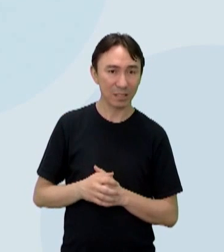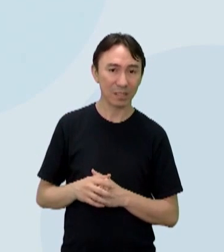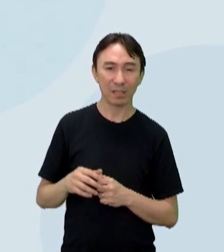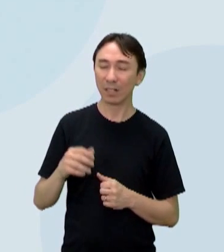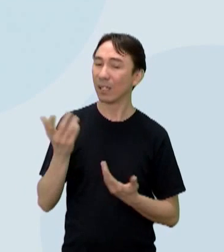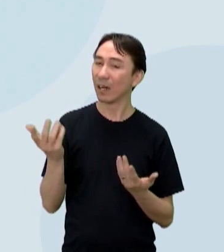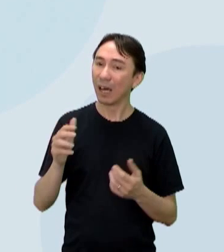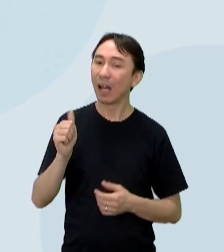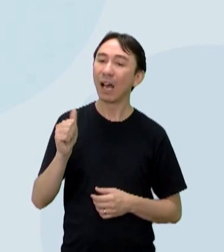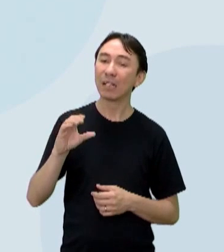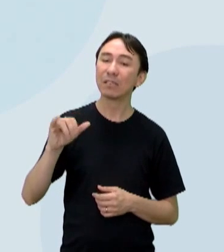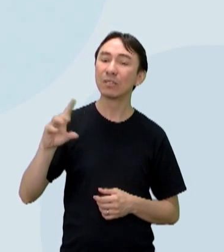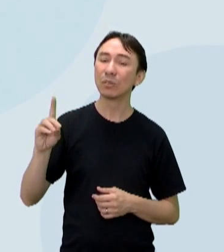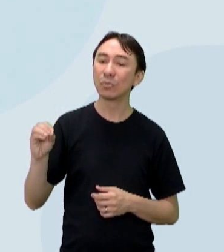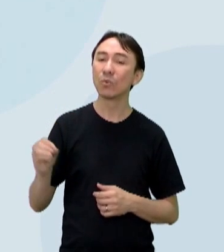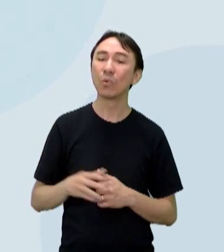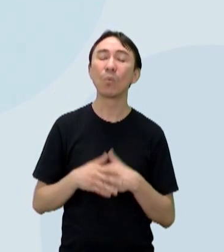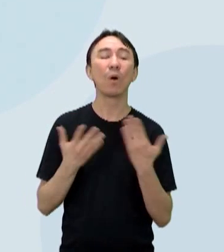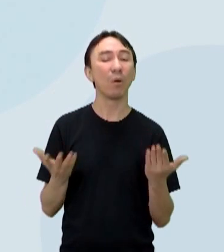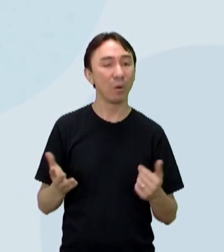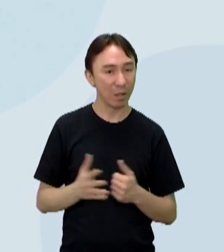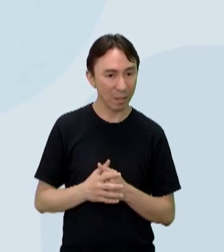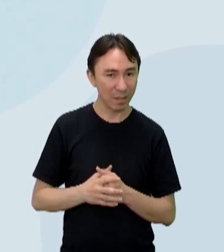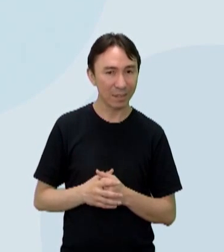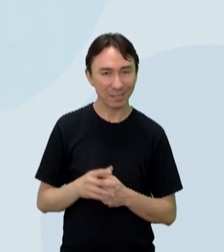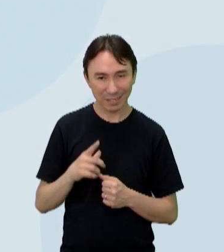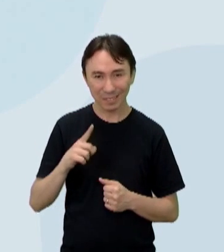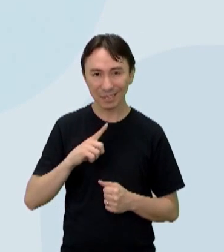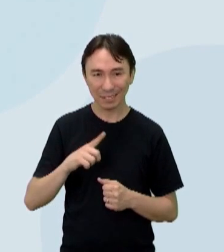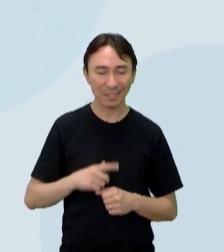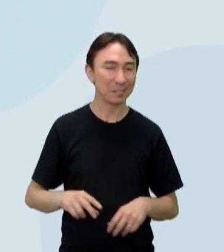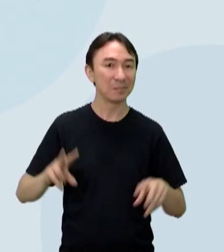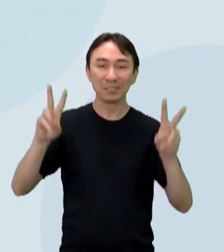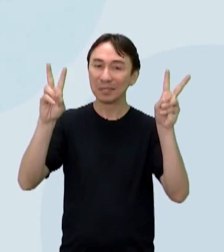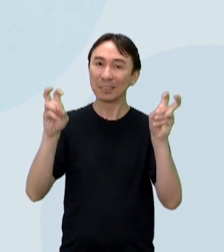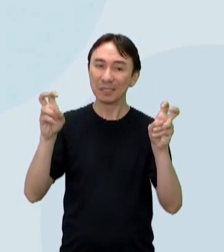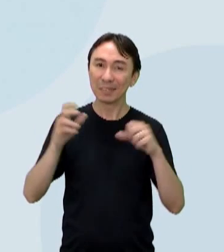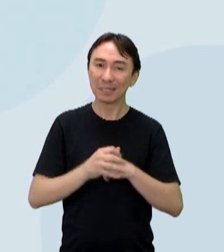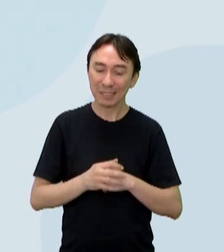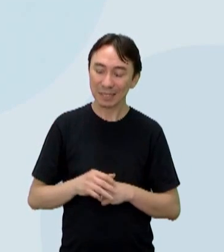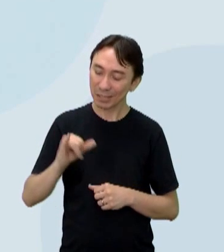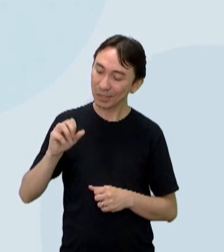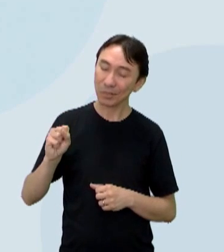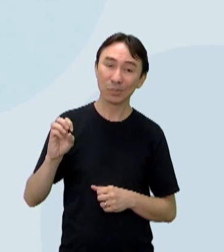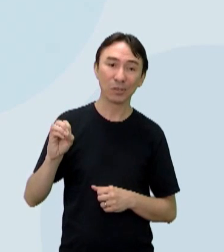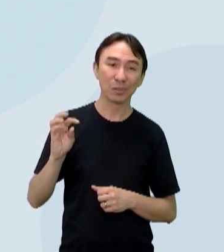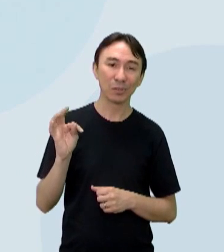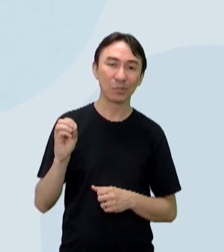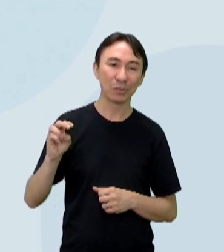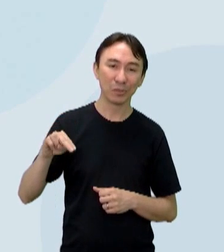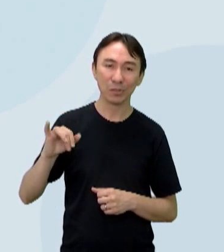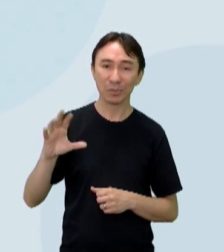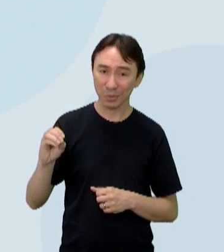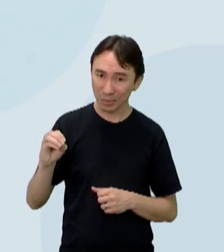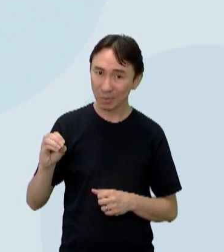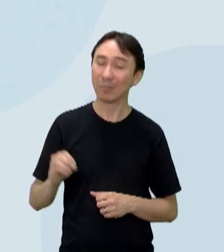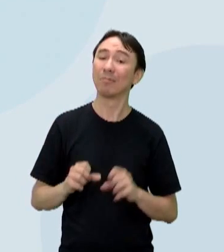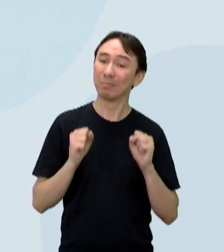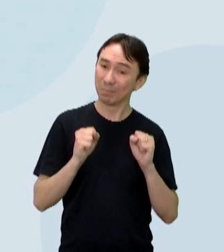aqui. Olha só, começa com o título, né, Elaine? Isotônico pode dar cárie. E depois